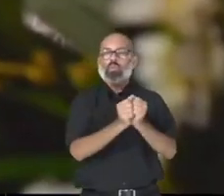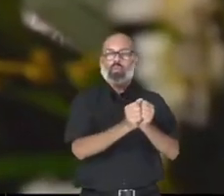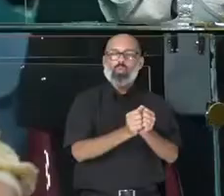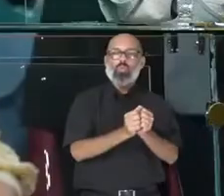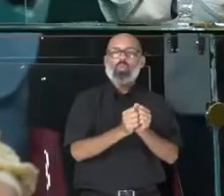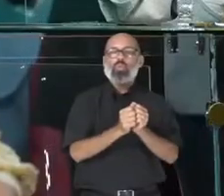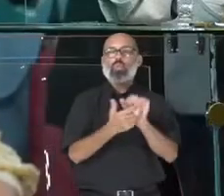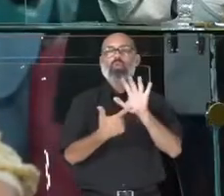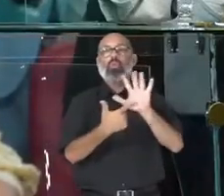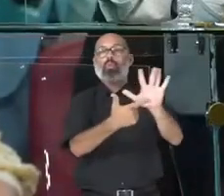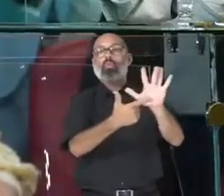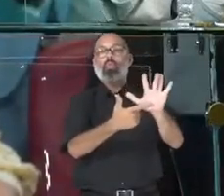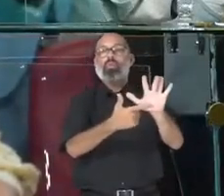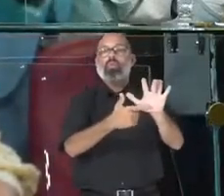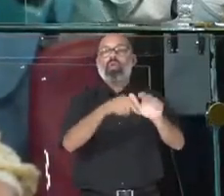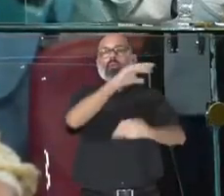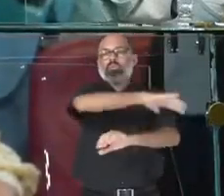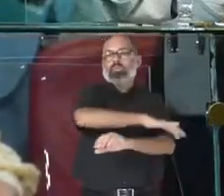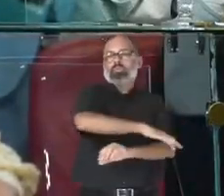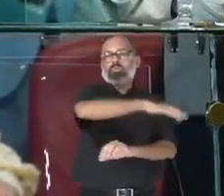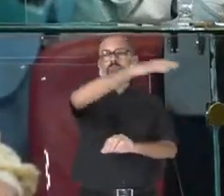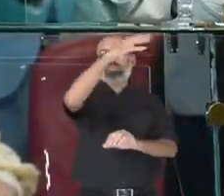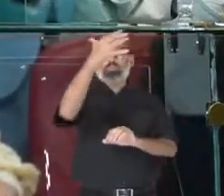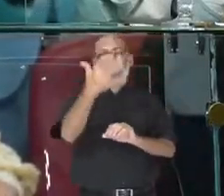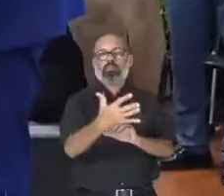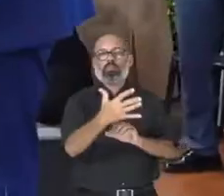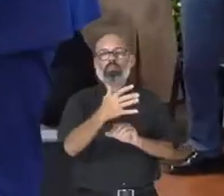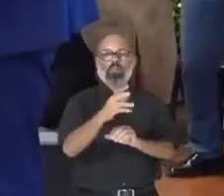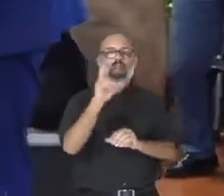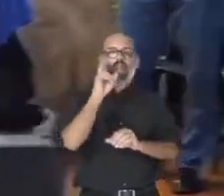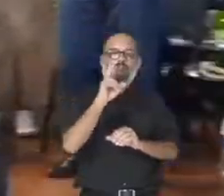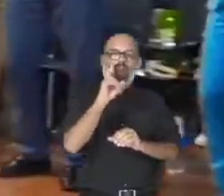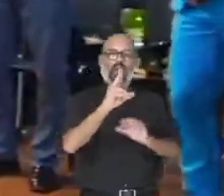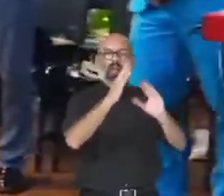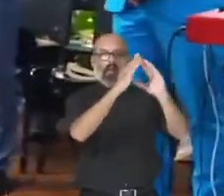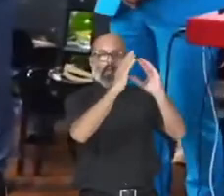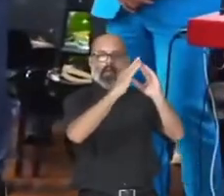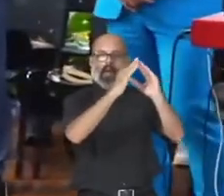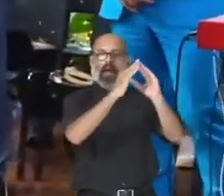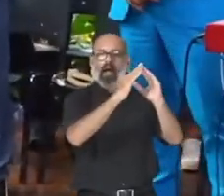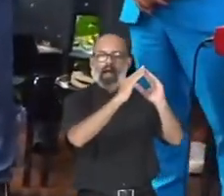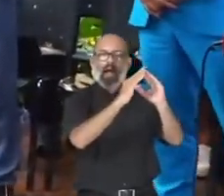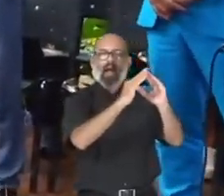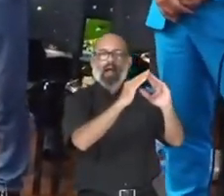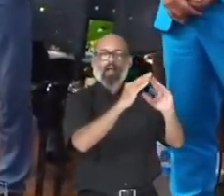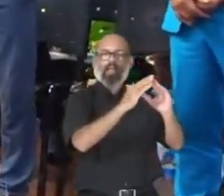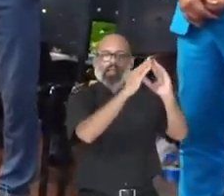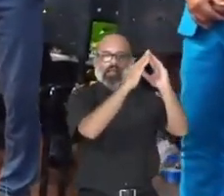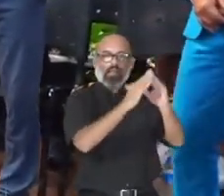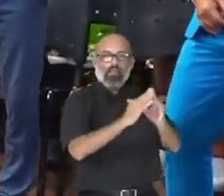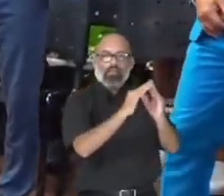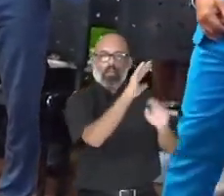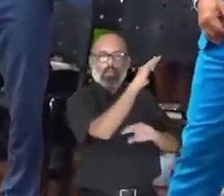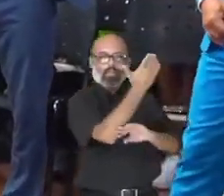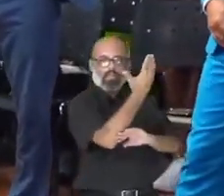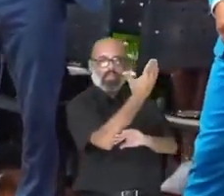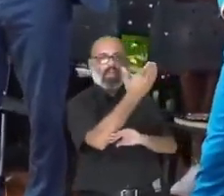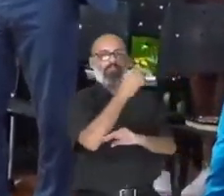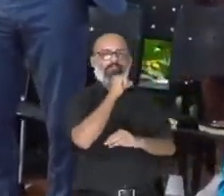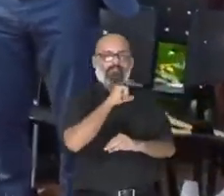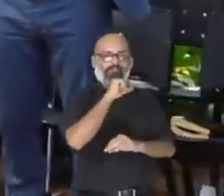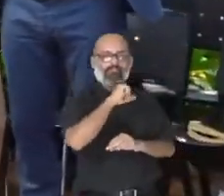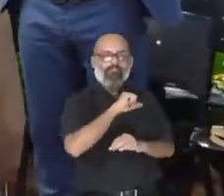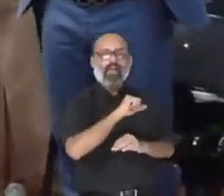te revelei lá no alto do morro, lá naquela casa do canto, naquele barraco despencado,